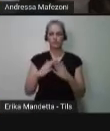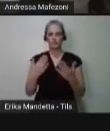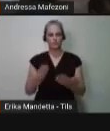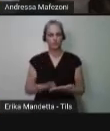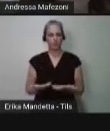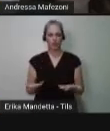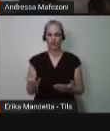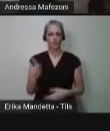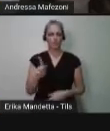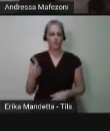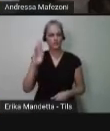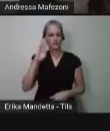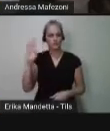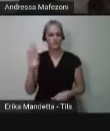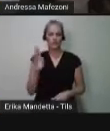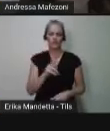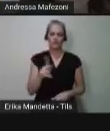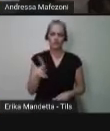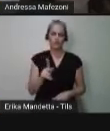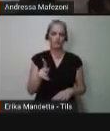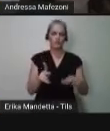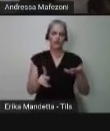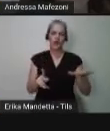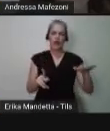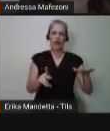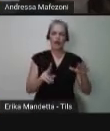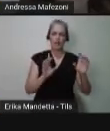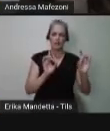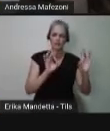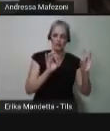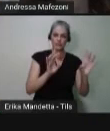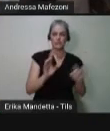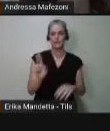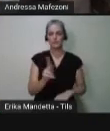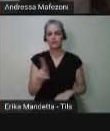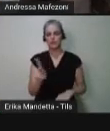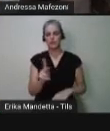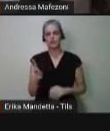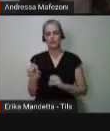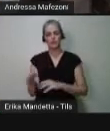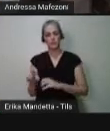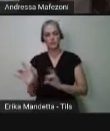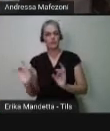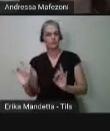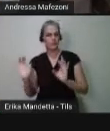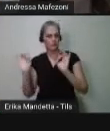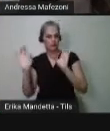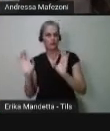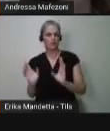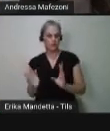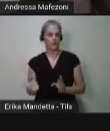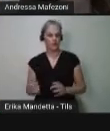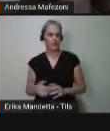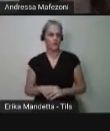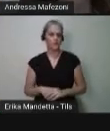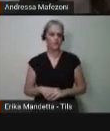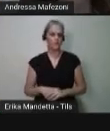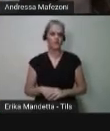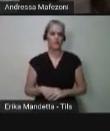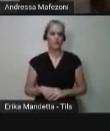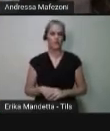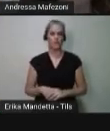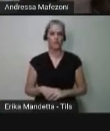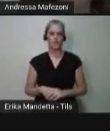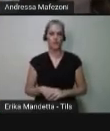regentes, professores de áreas específicas, professores de educação especial, né, que nós denominamos aqui no município, e